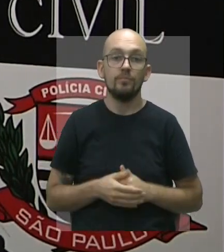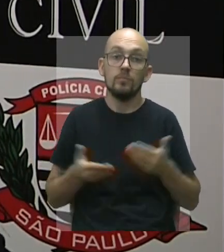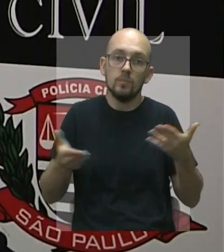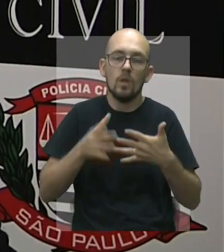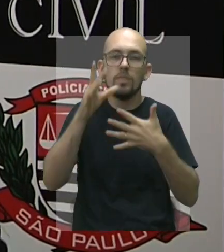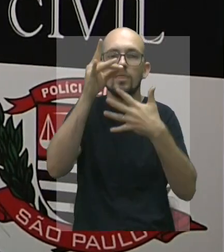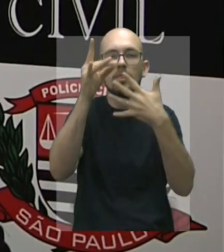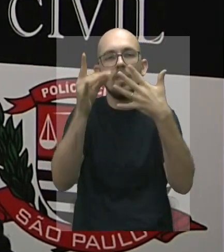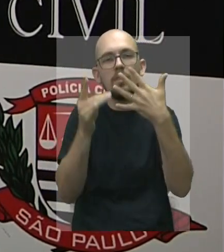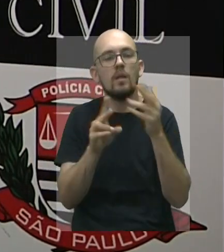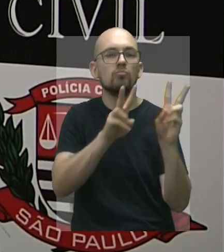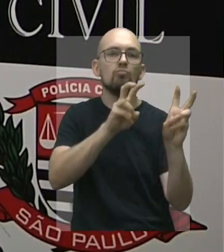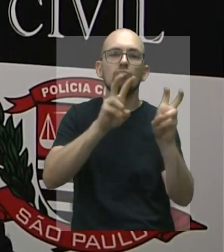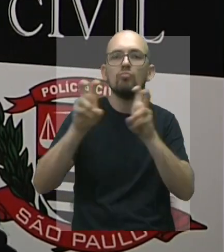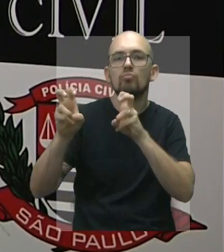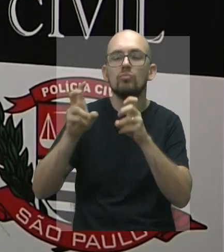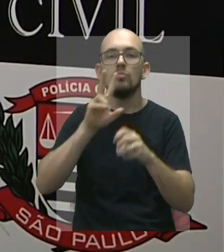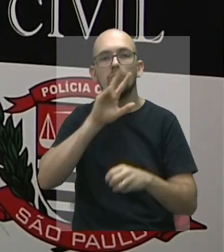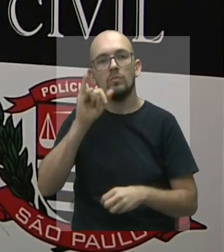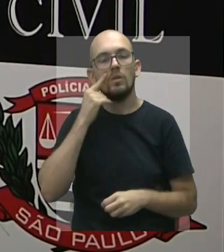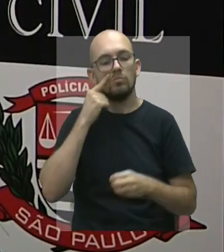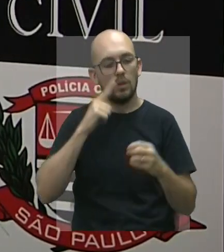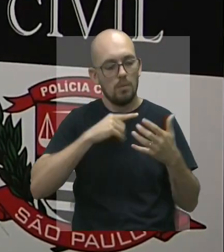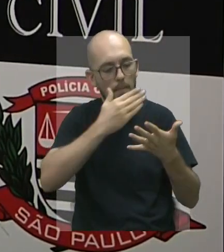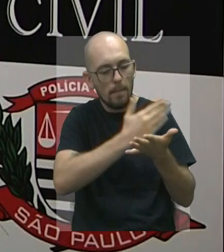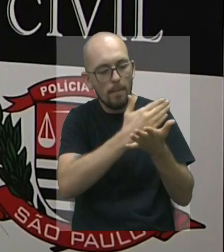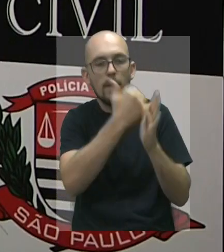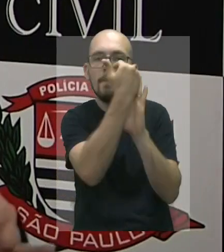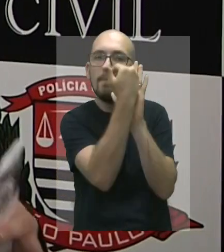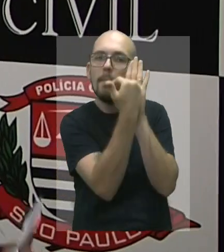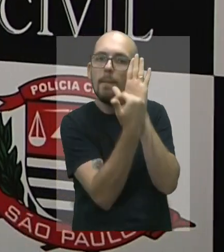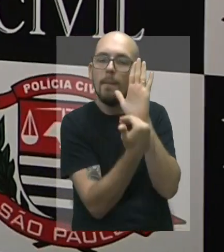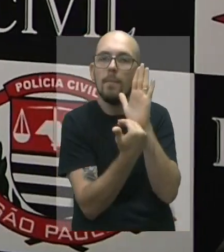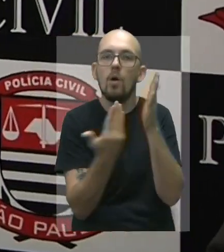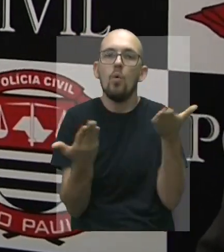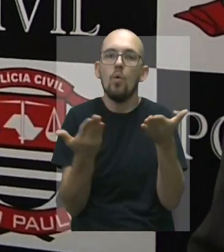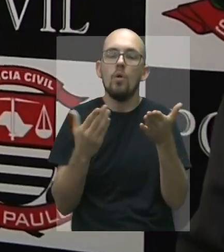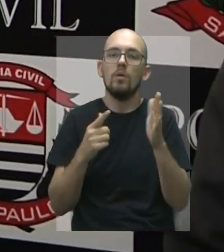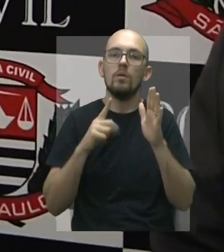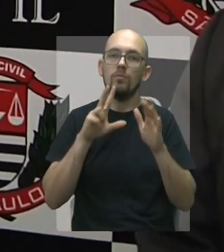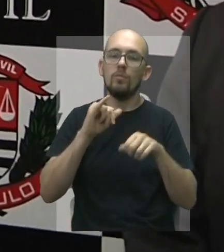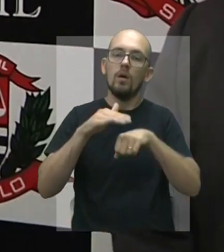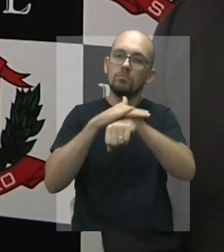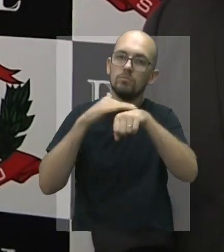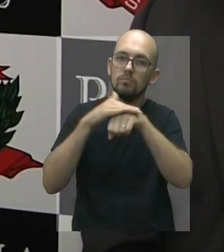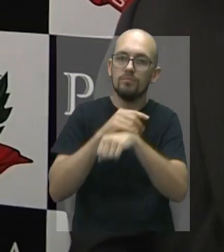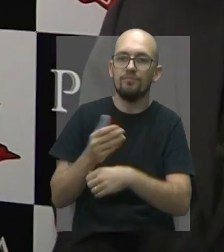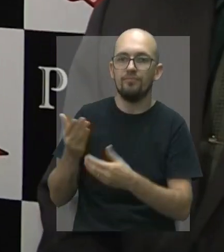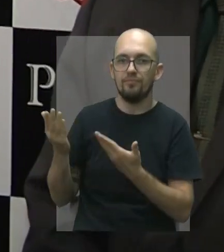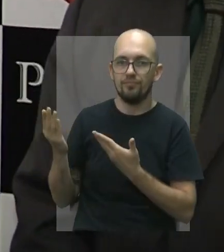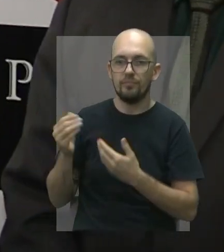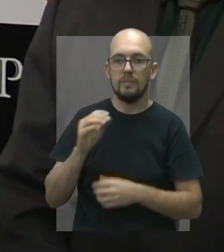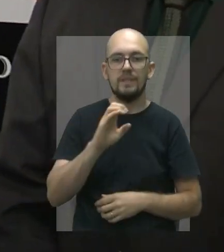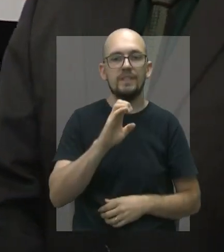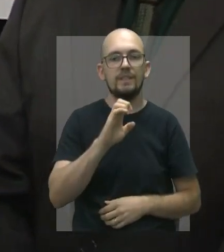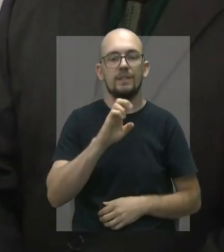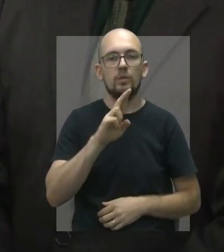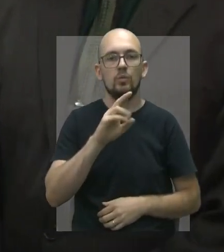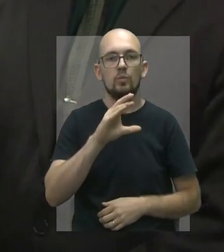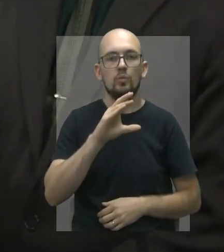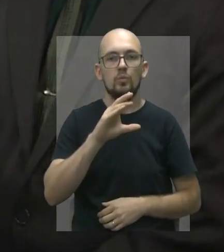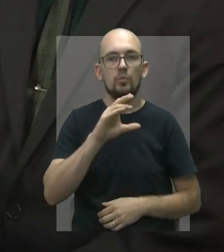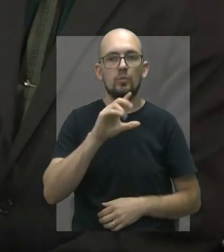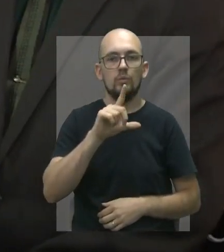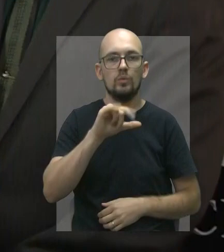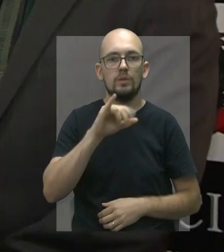assunto, sobre quais são as atrações, né, os eventos relacionados a esse congresso, a gente vai conversar com o doutor Euclides Salviato, que é o